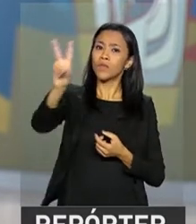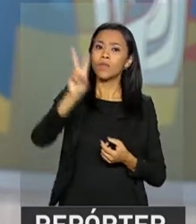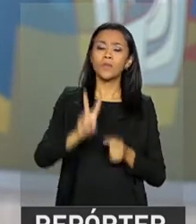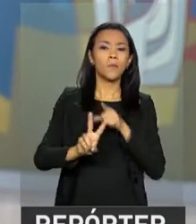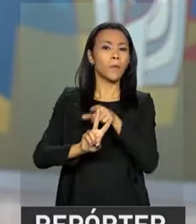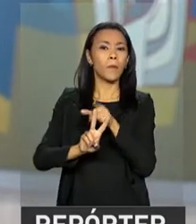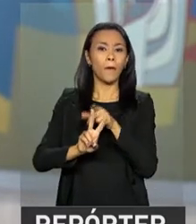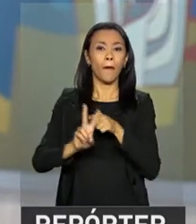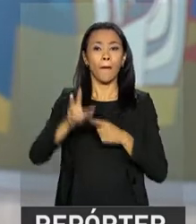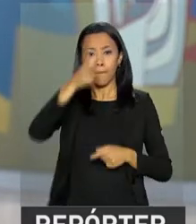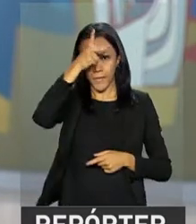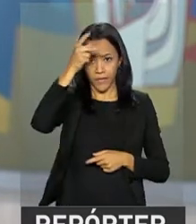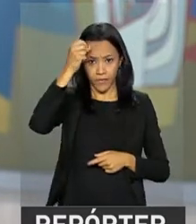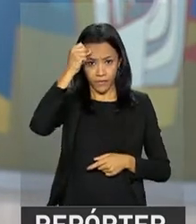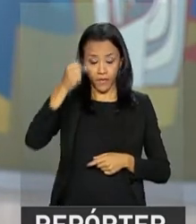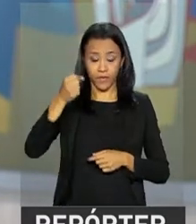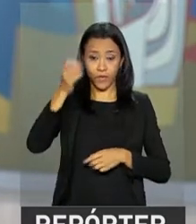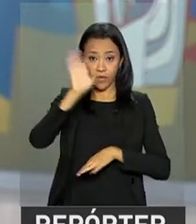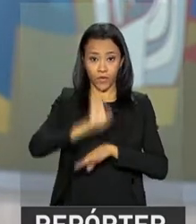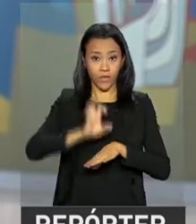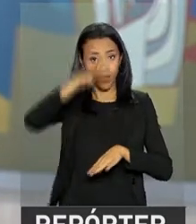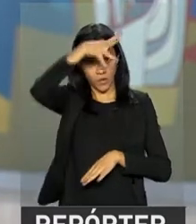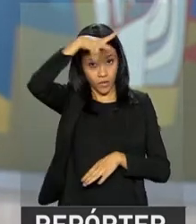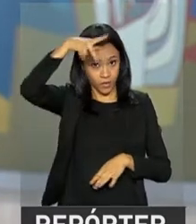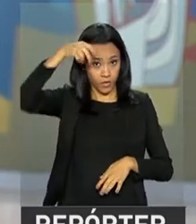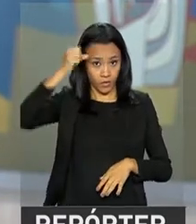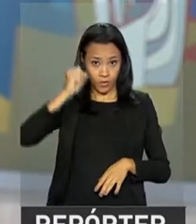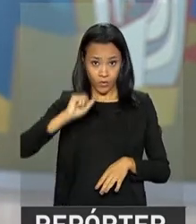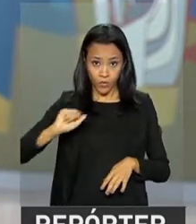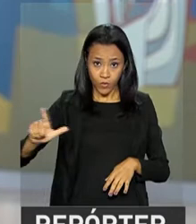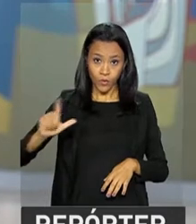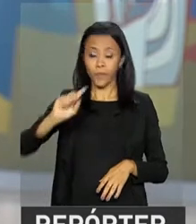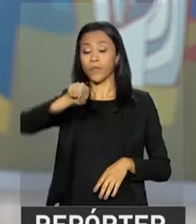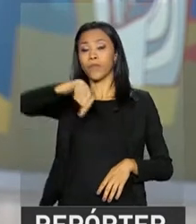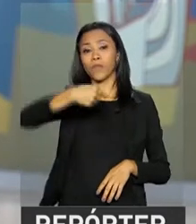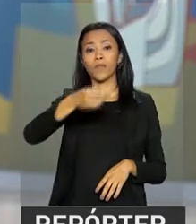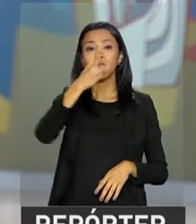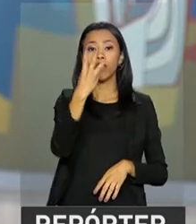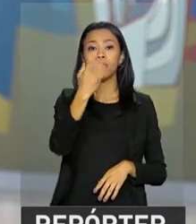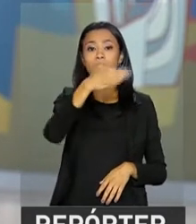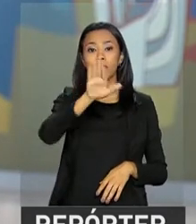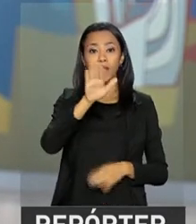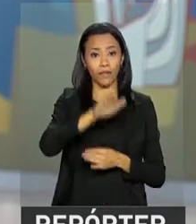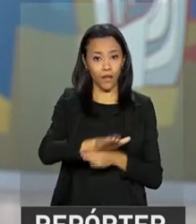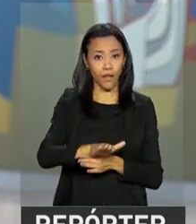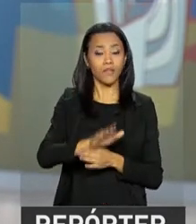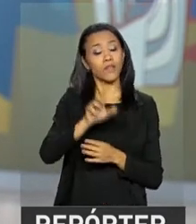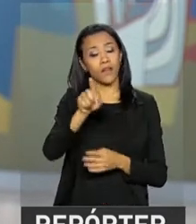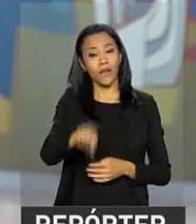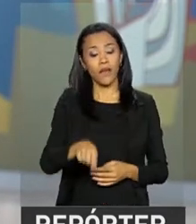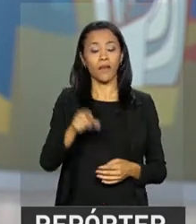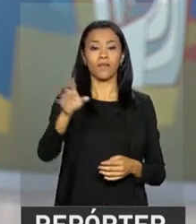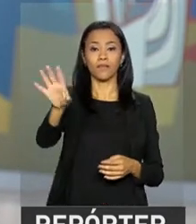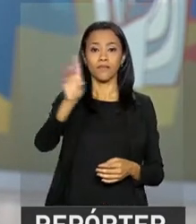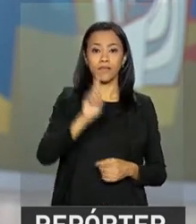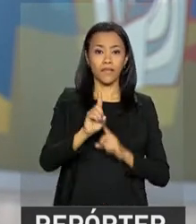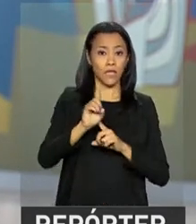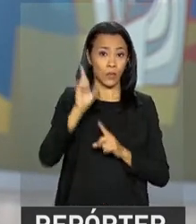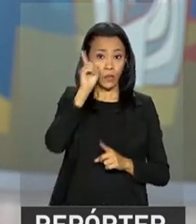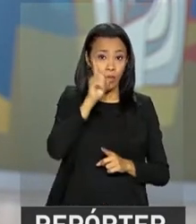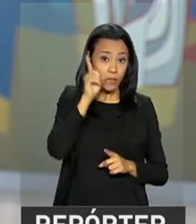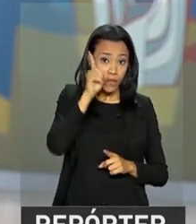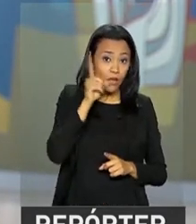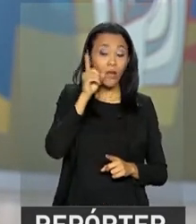do mato grosso do sul em seguida às três e meia da tarde a reunião será com o deputado baleia rossi